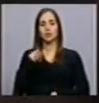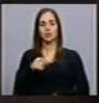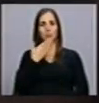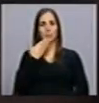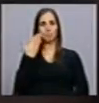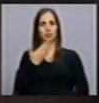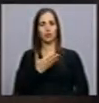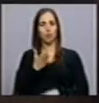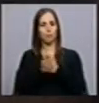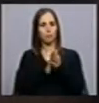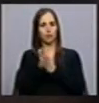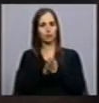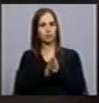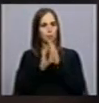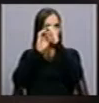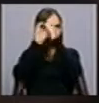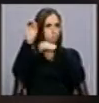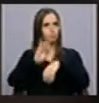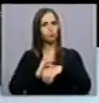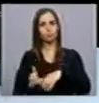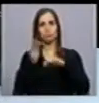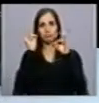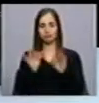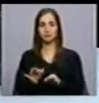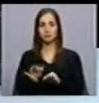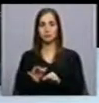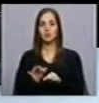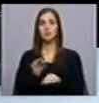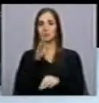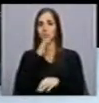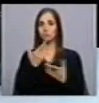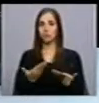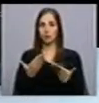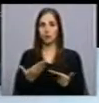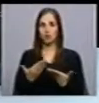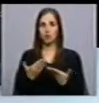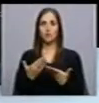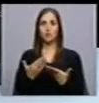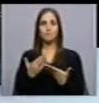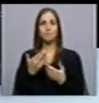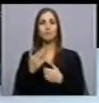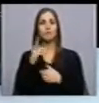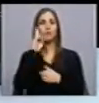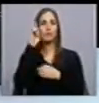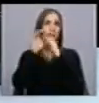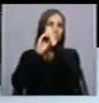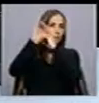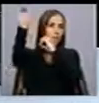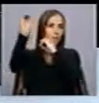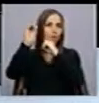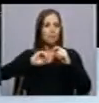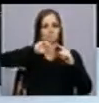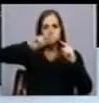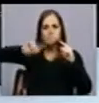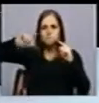utilizassem espectógrafos profissionais. O que é que isto quer dizer? Quer dizer que esta estrela, neste momento, está a ser analisada, vista numa grande gama de comprimentos de onda,